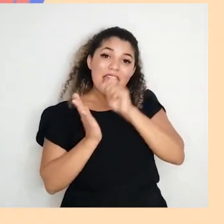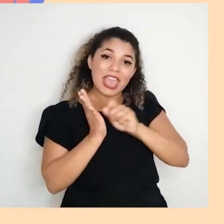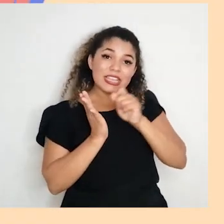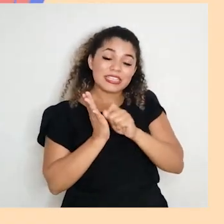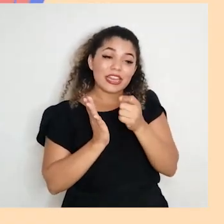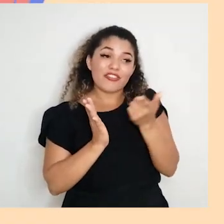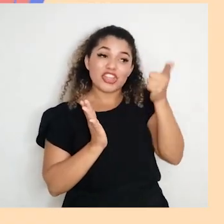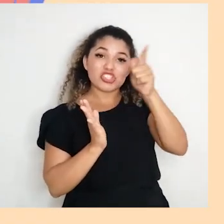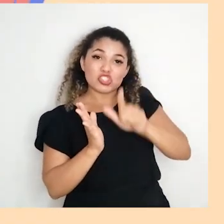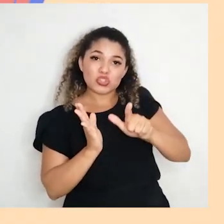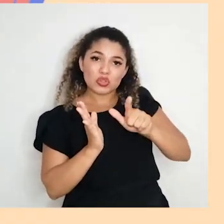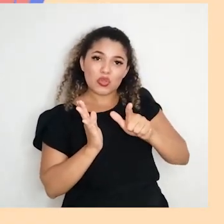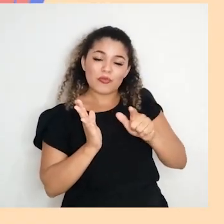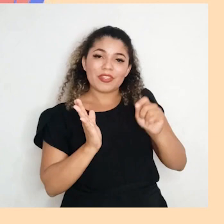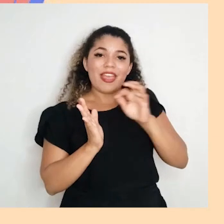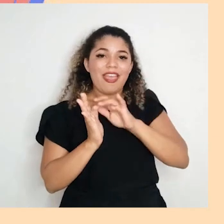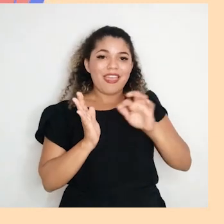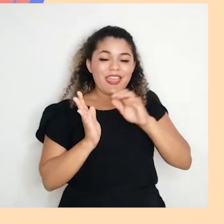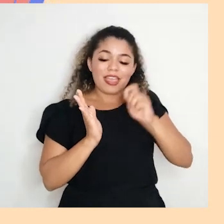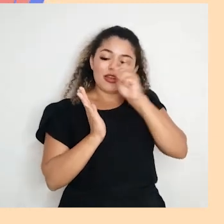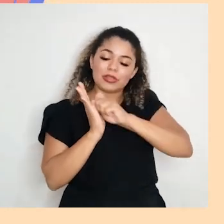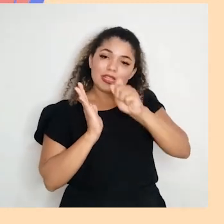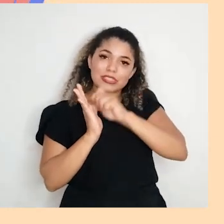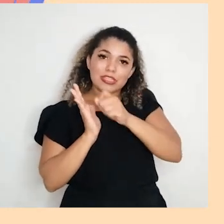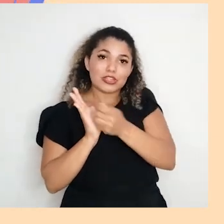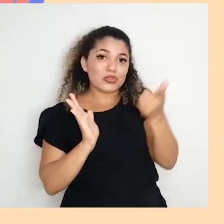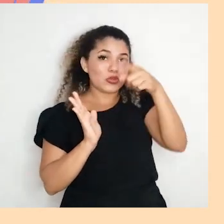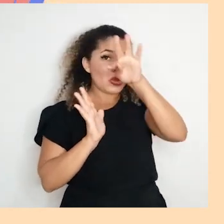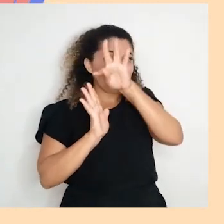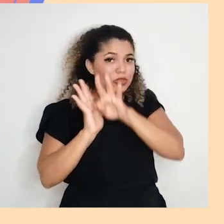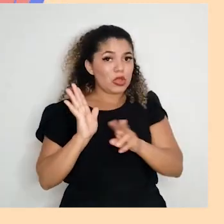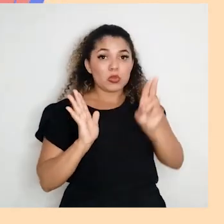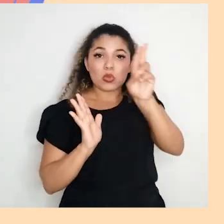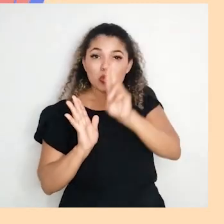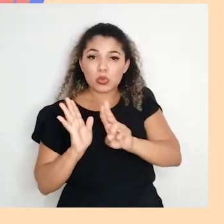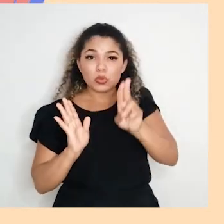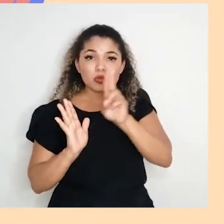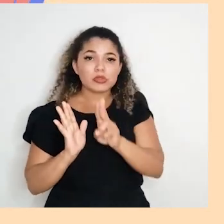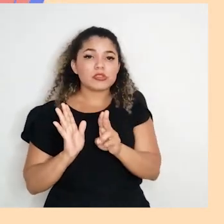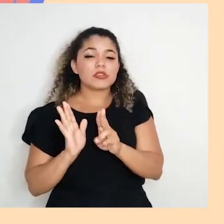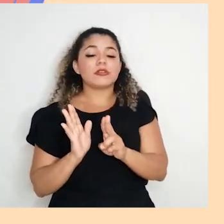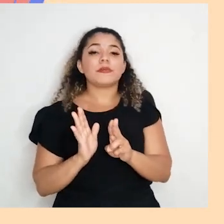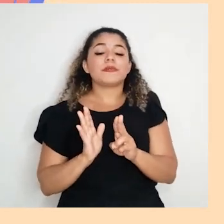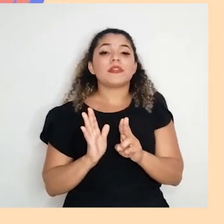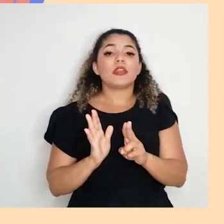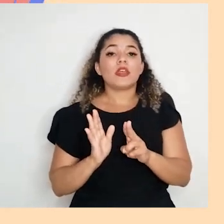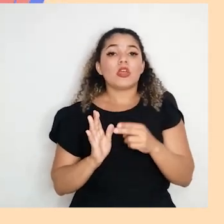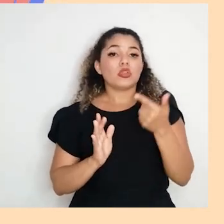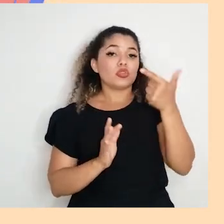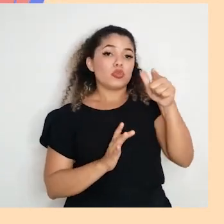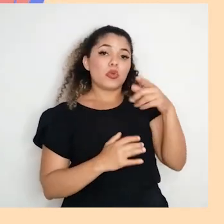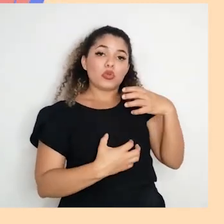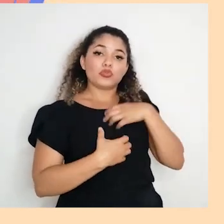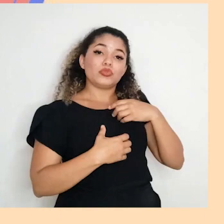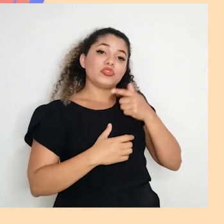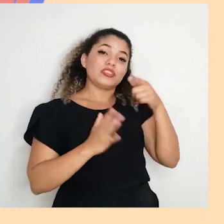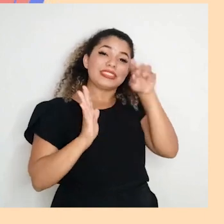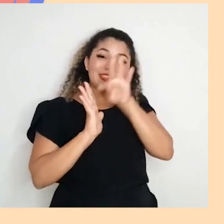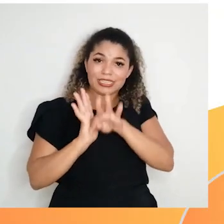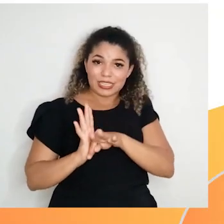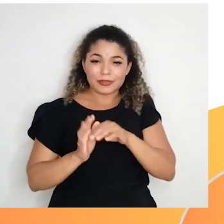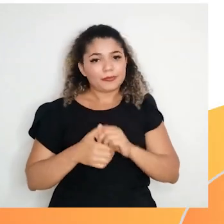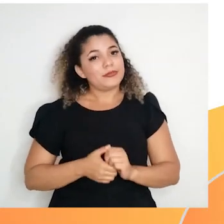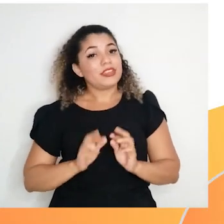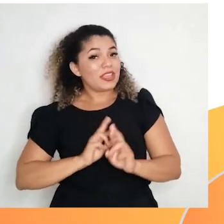do texto. Ele vai reescrever o texto utilizando nuances de um outro